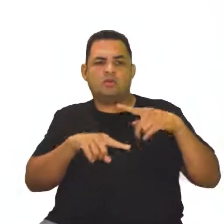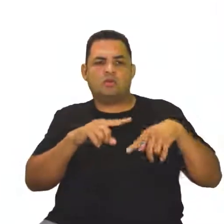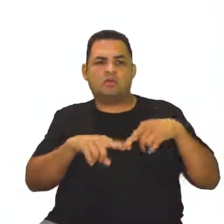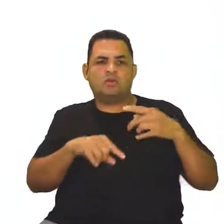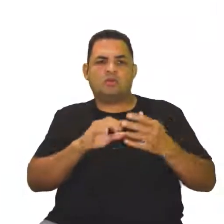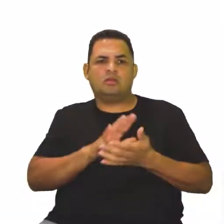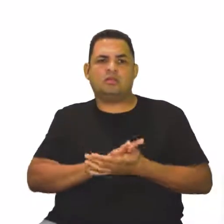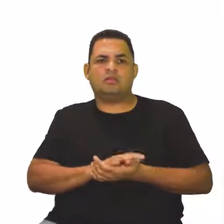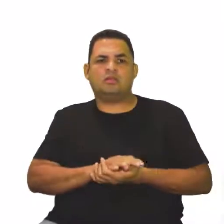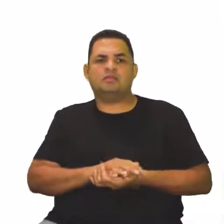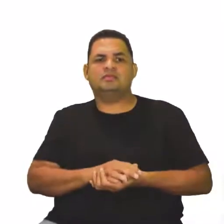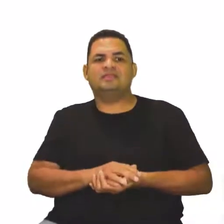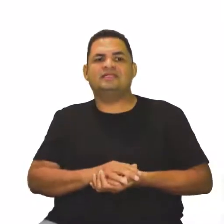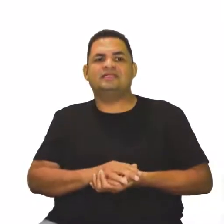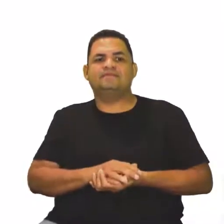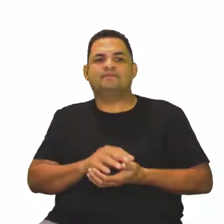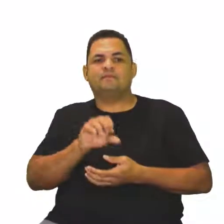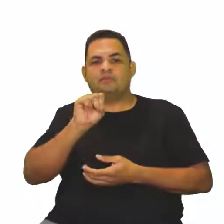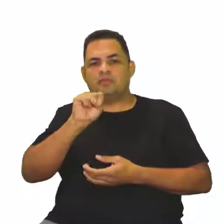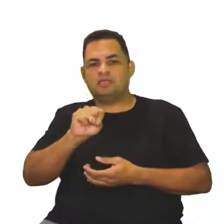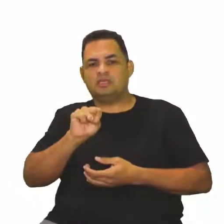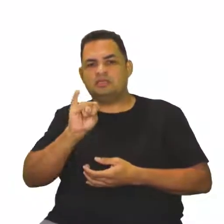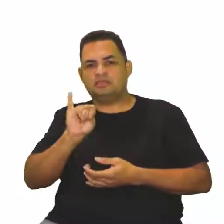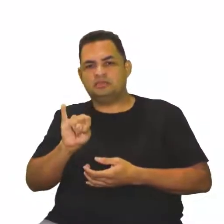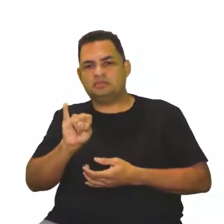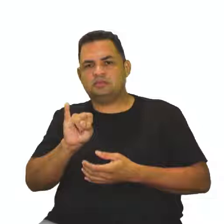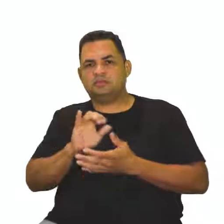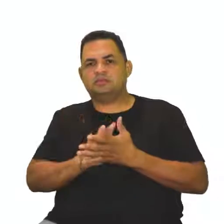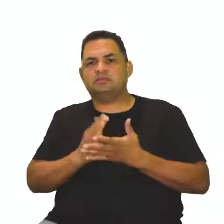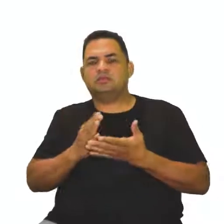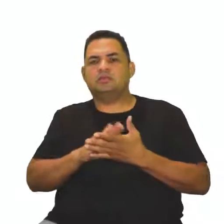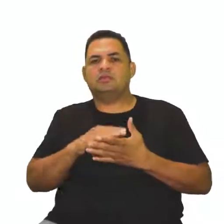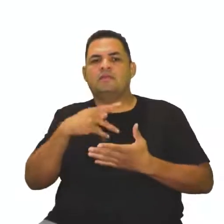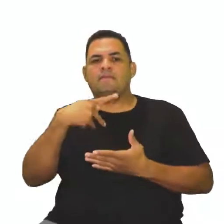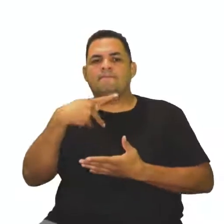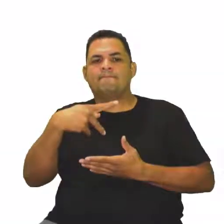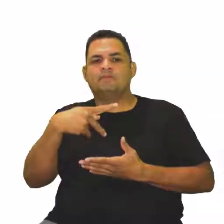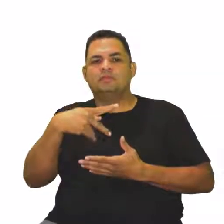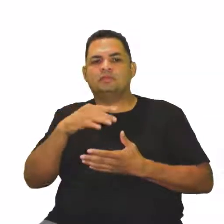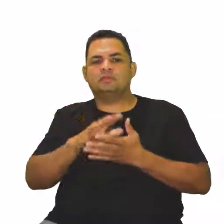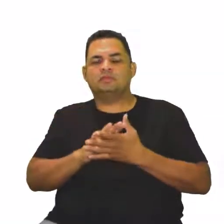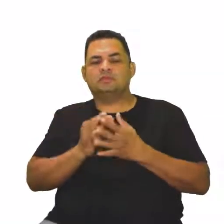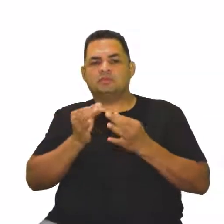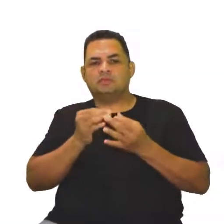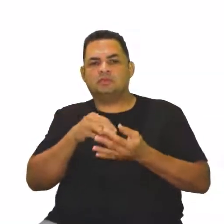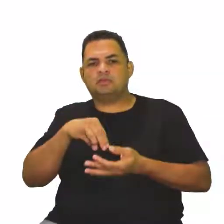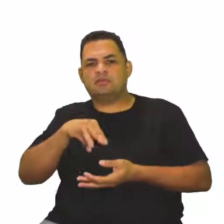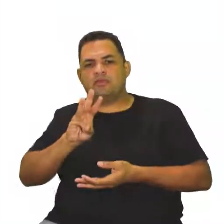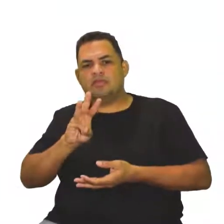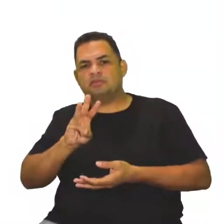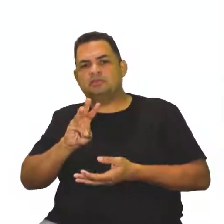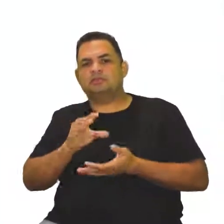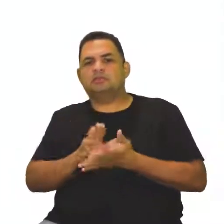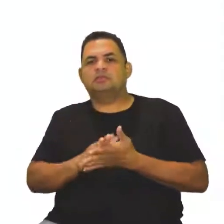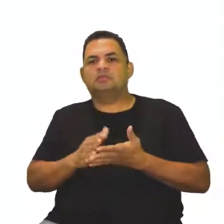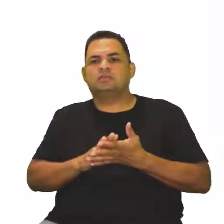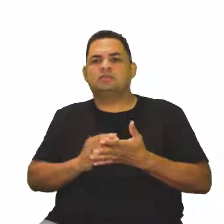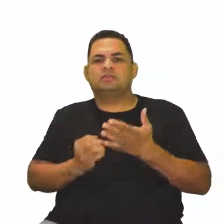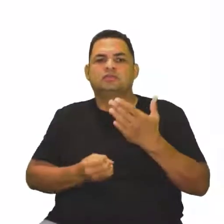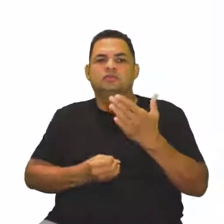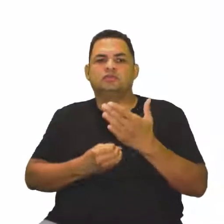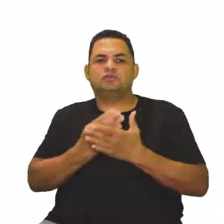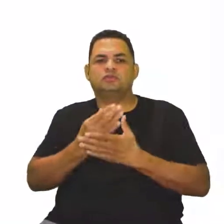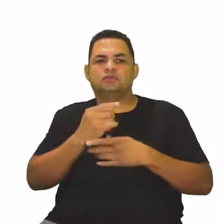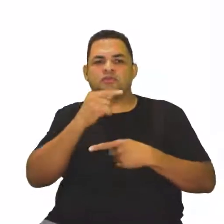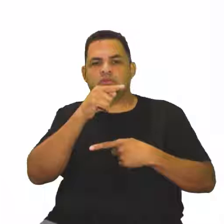para vocês. Então tá ali, ó, no Sistema Internacional de Unidades, eu tenho ali a potência, é medida em watts, e